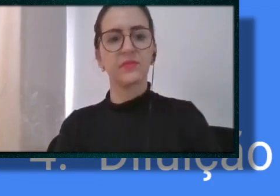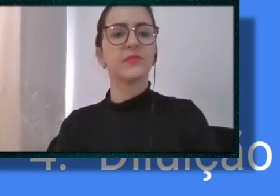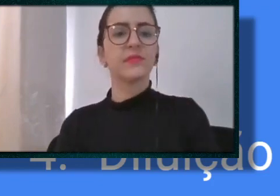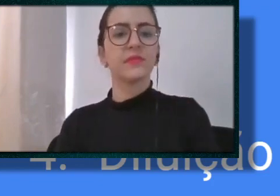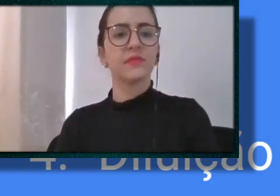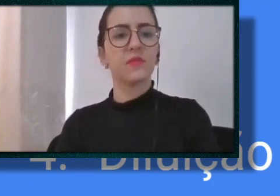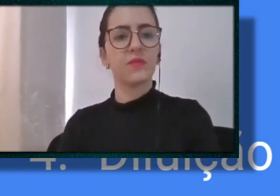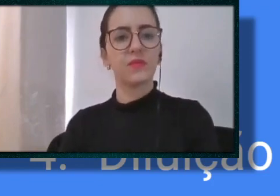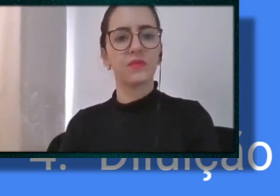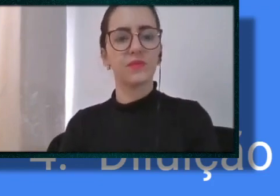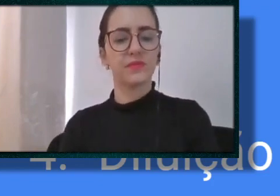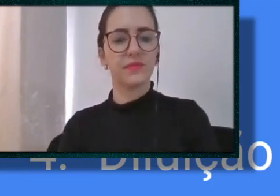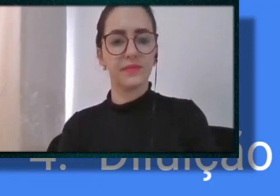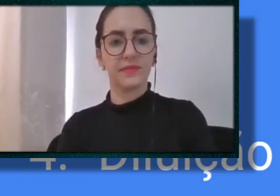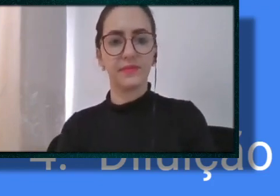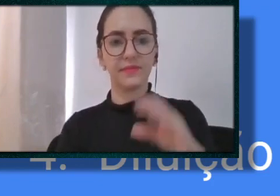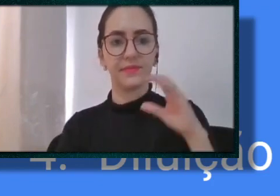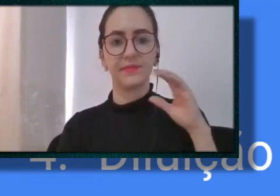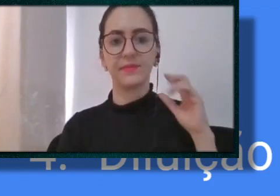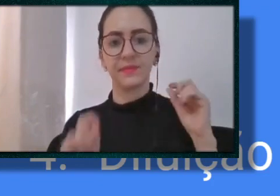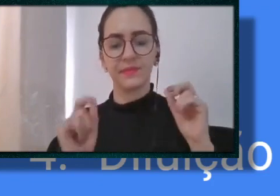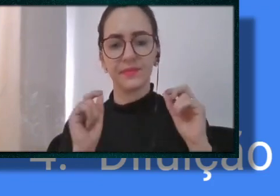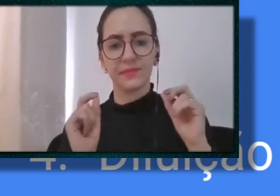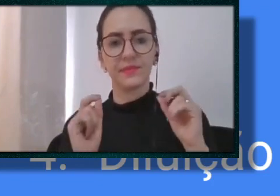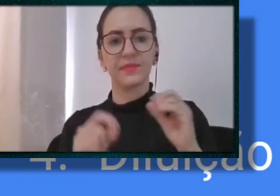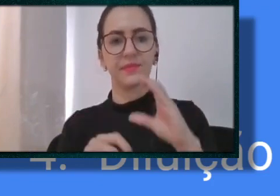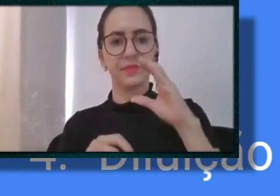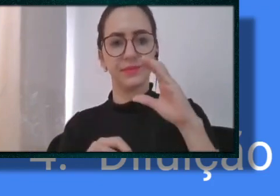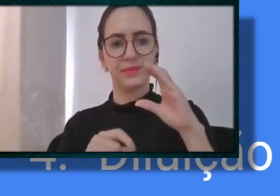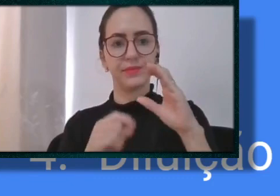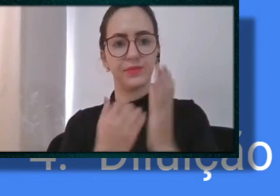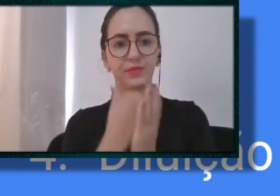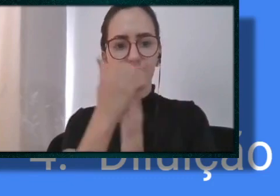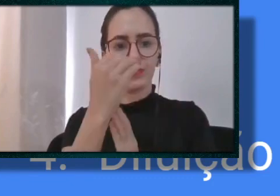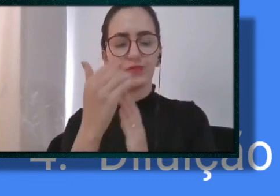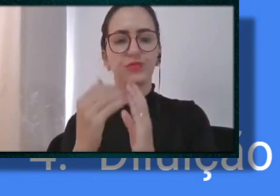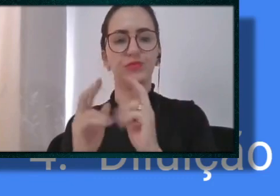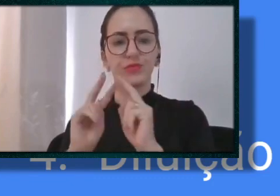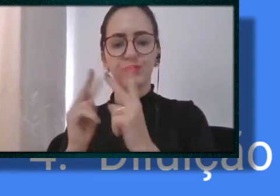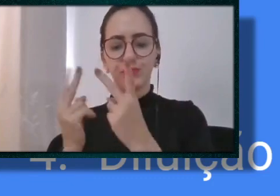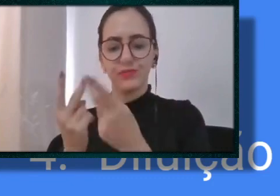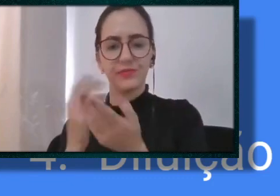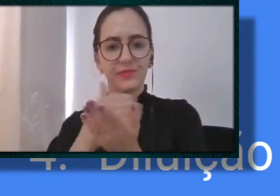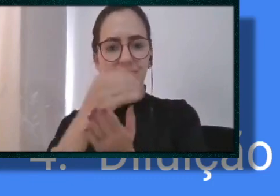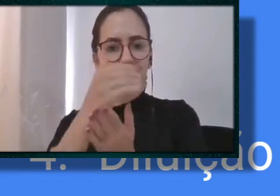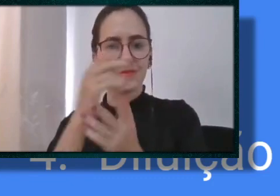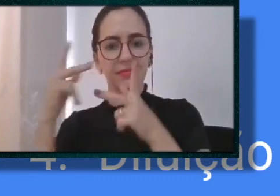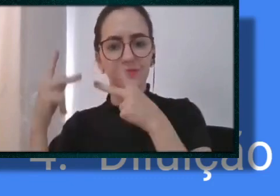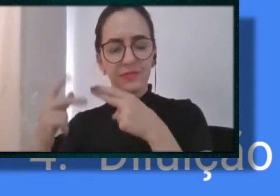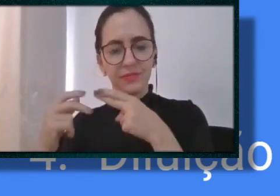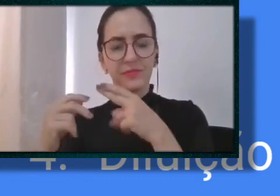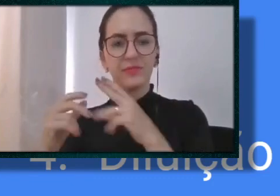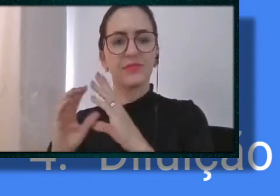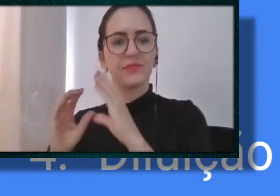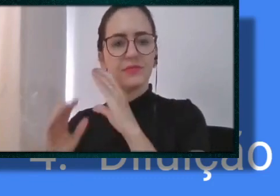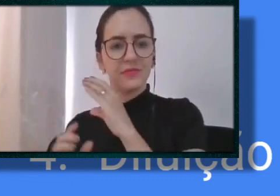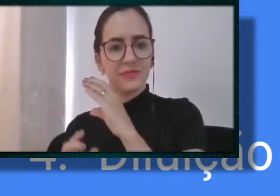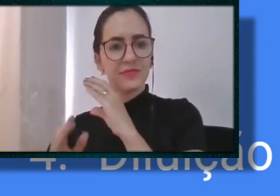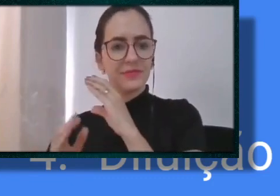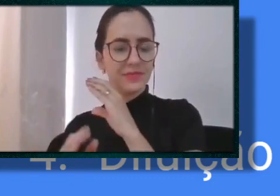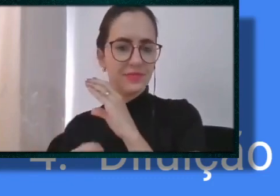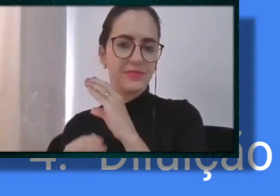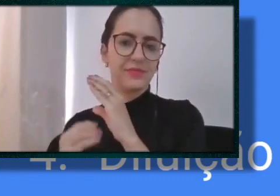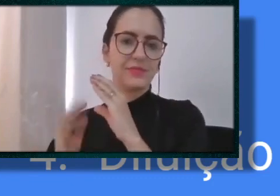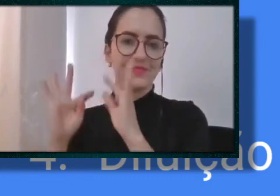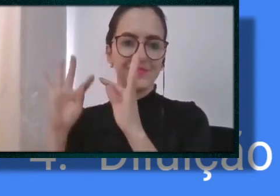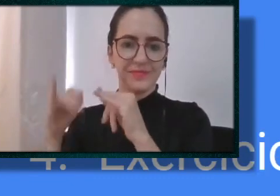onde a concentração e volume inicial pode ser igual à concentração e volume final. Isso acontece porque eles são inversamente proporcionais, tá, gente? Então a